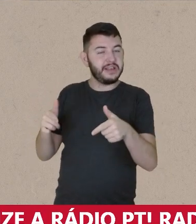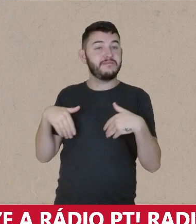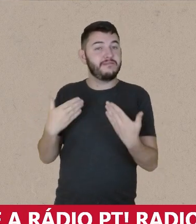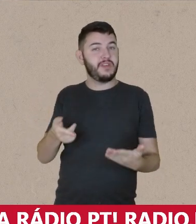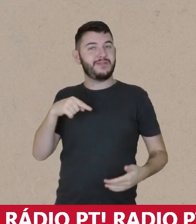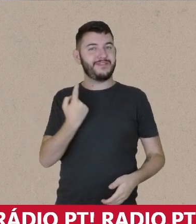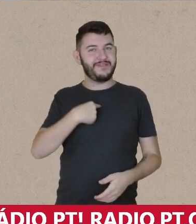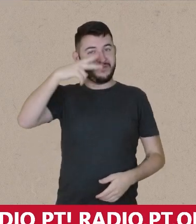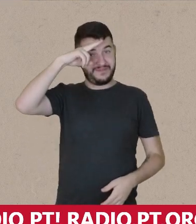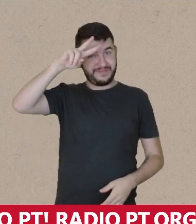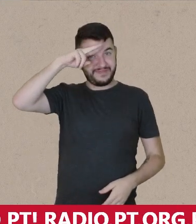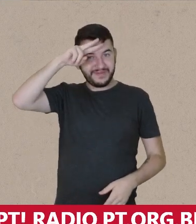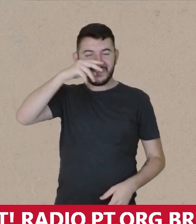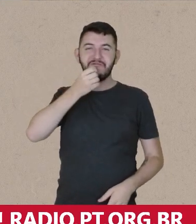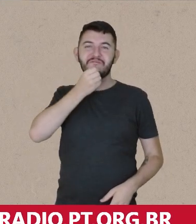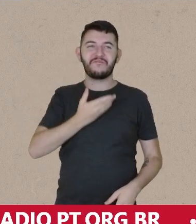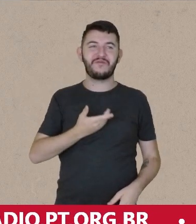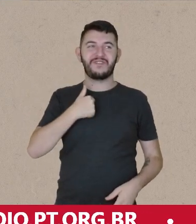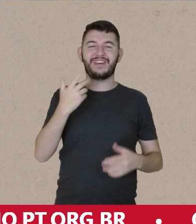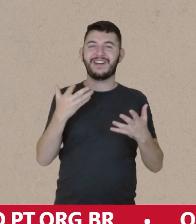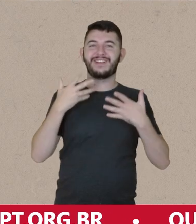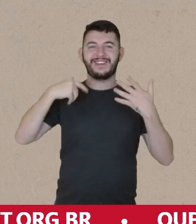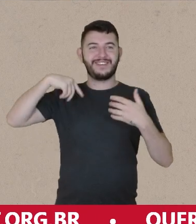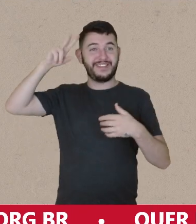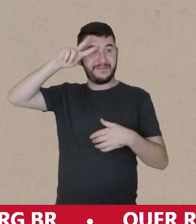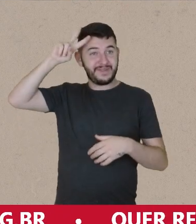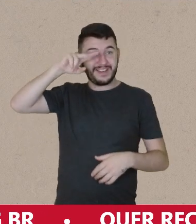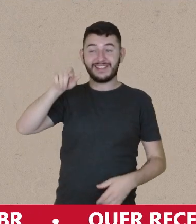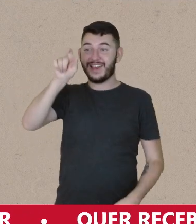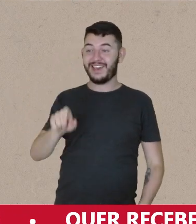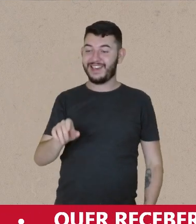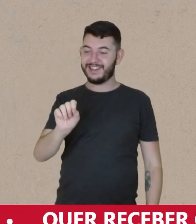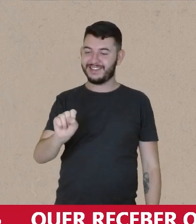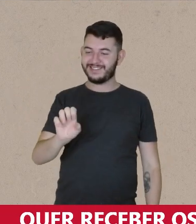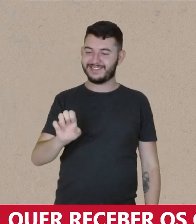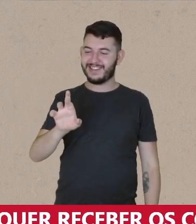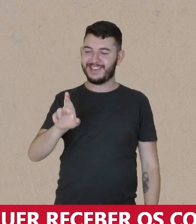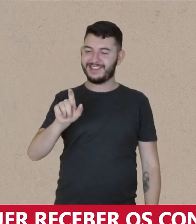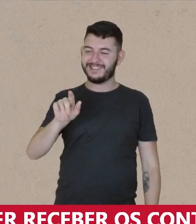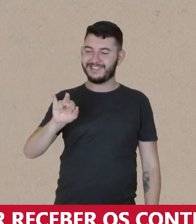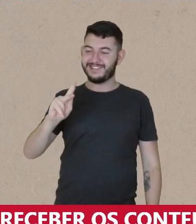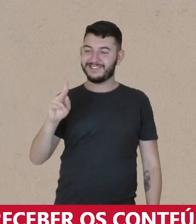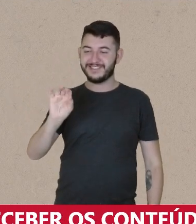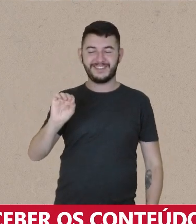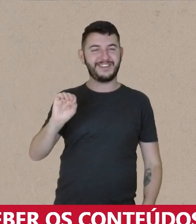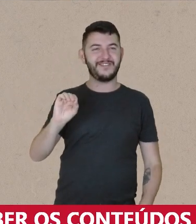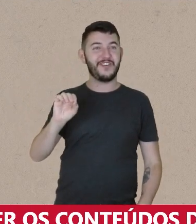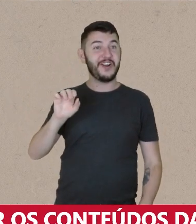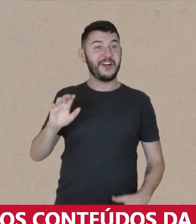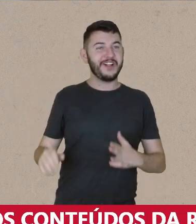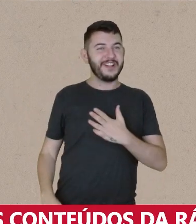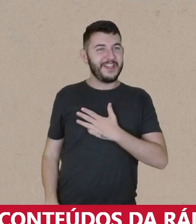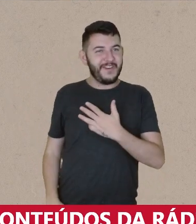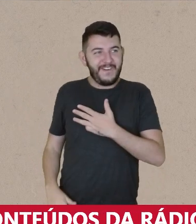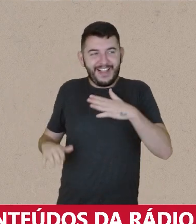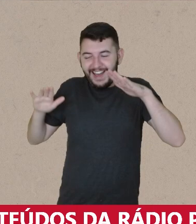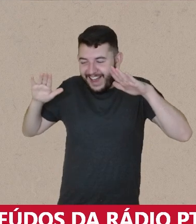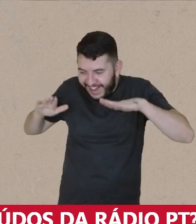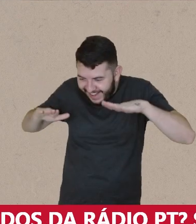lembranças do Serginho. Serginho era lulista, sim, um lulista fantástico, roxo, né, daqueles